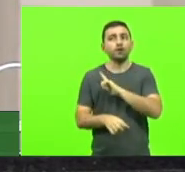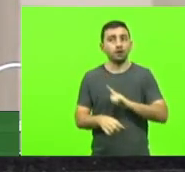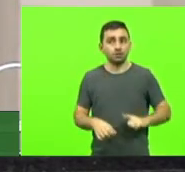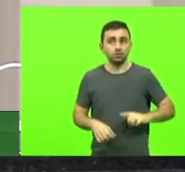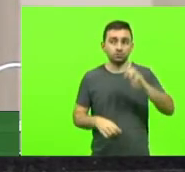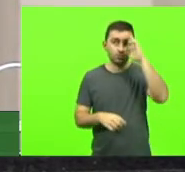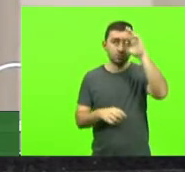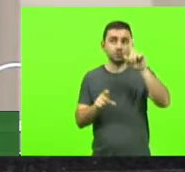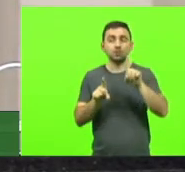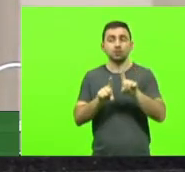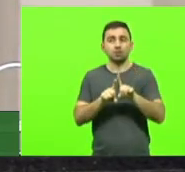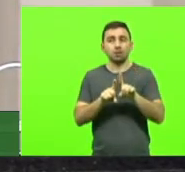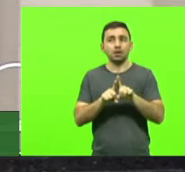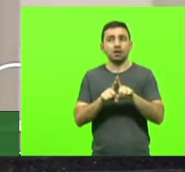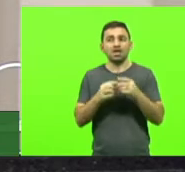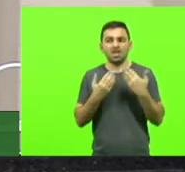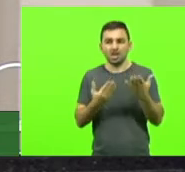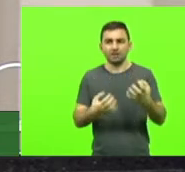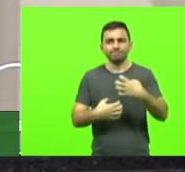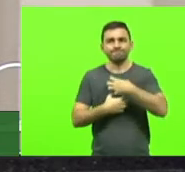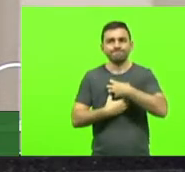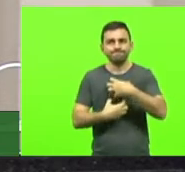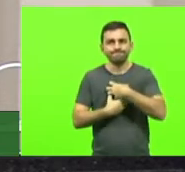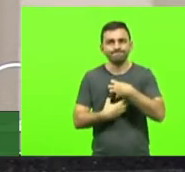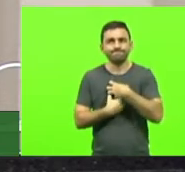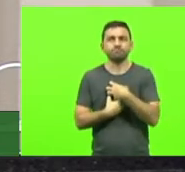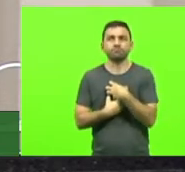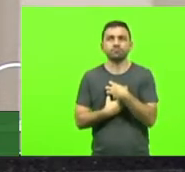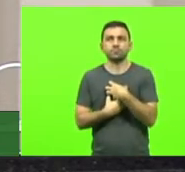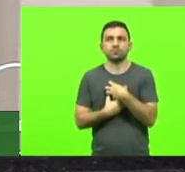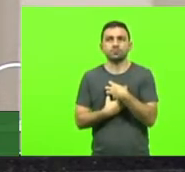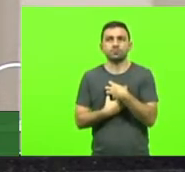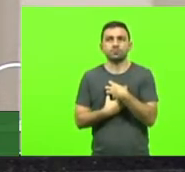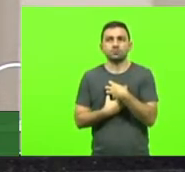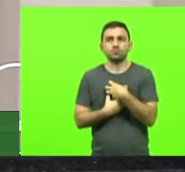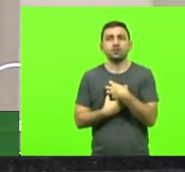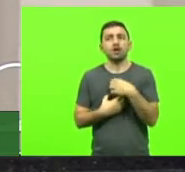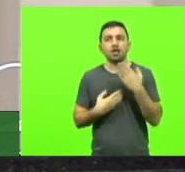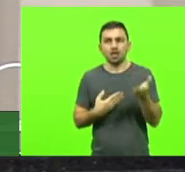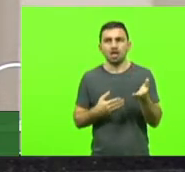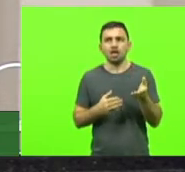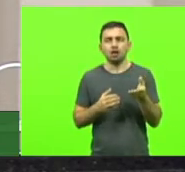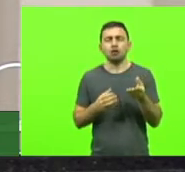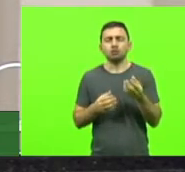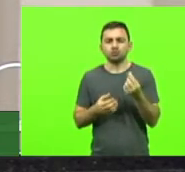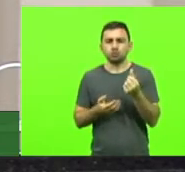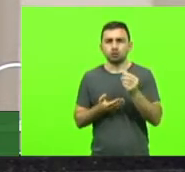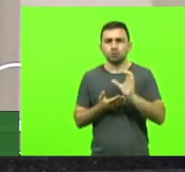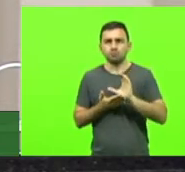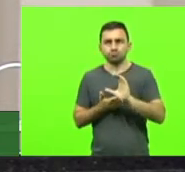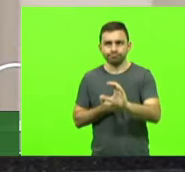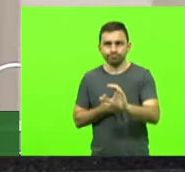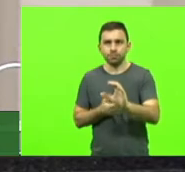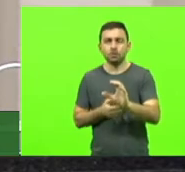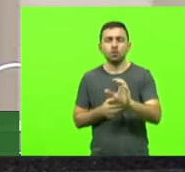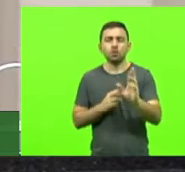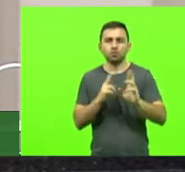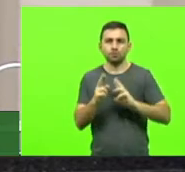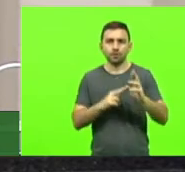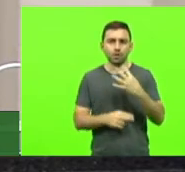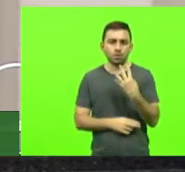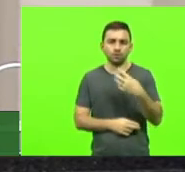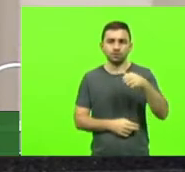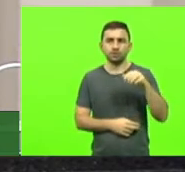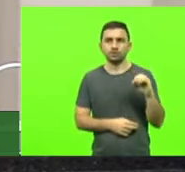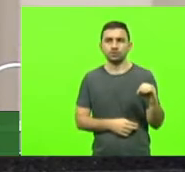Carlos Moisés, por ter a sensibilidade de colocar recurso na rodovia 470.